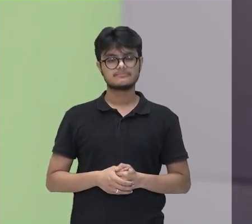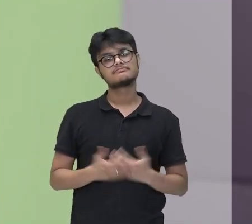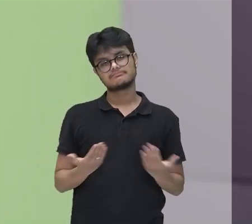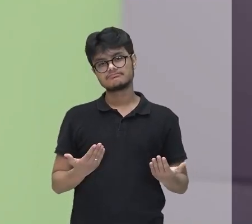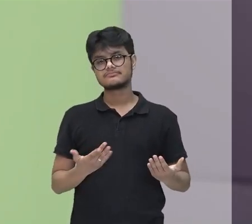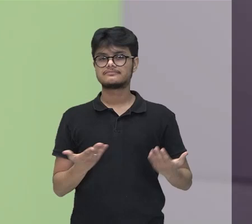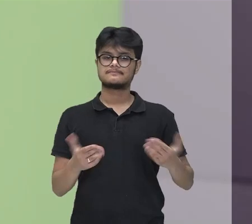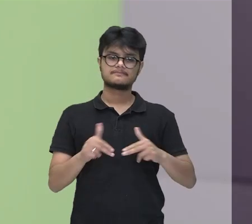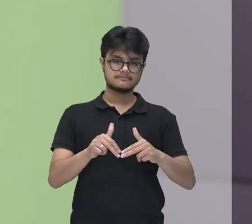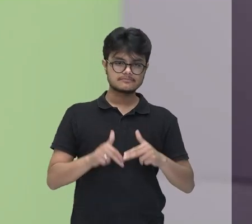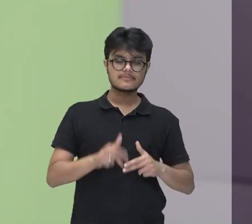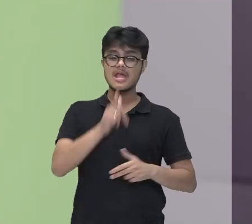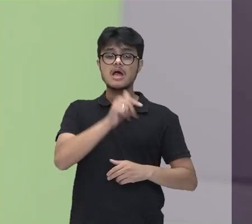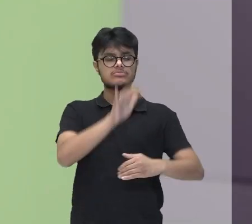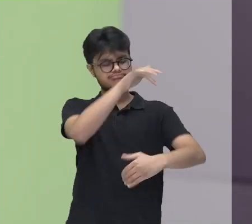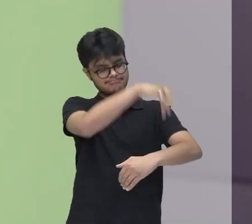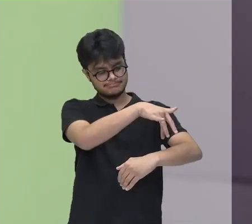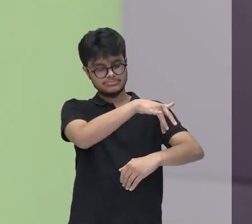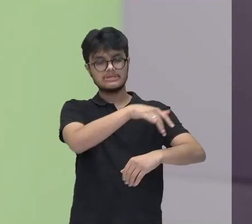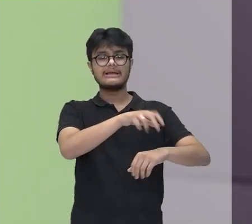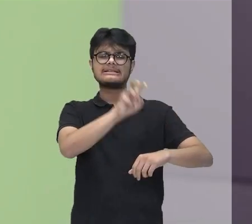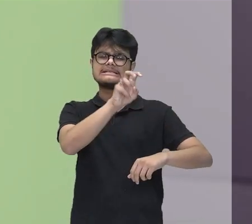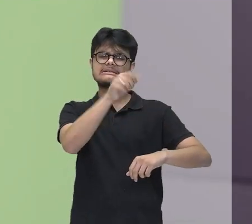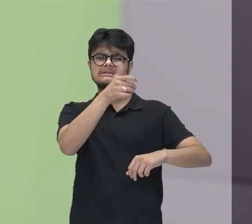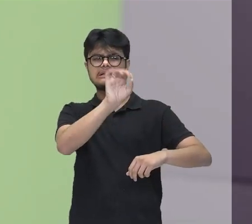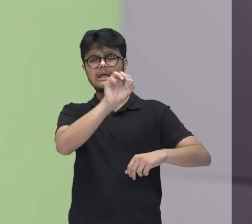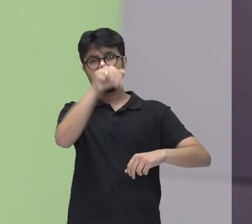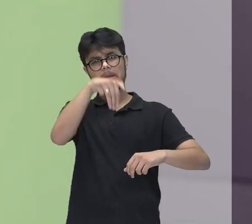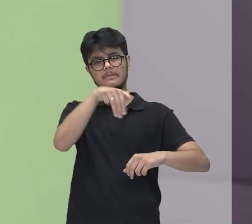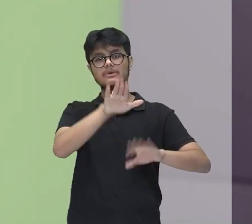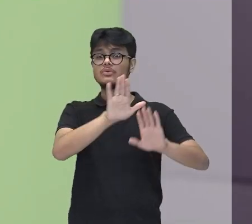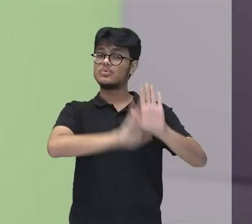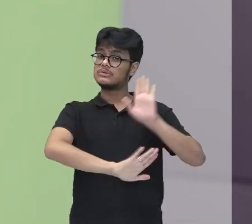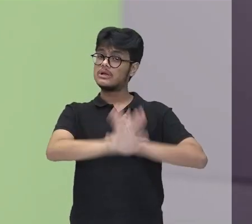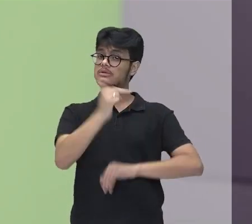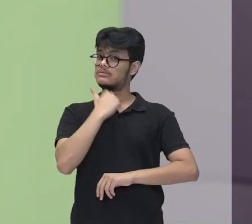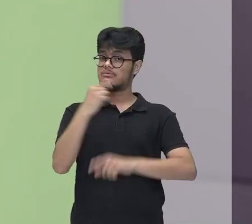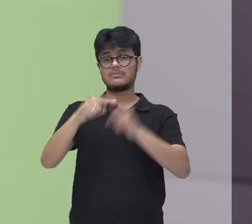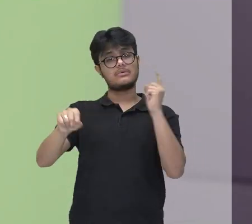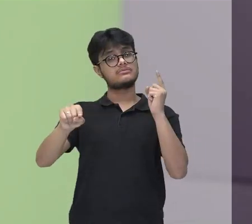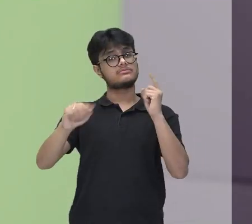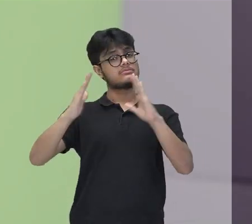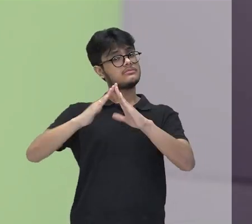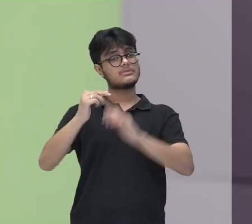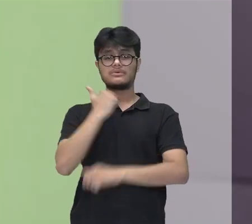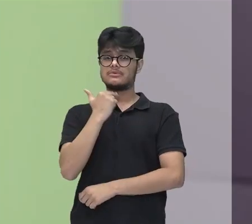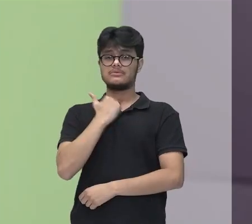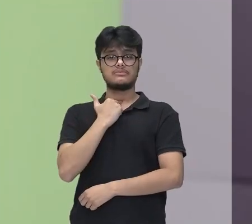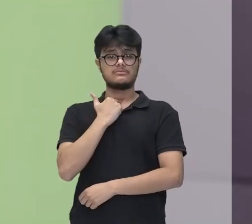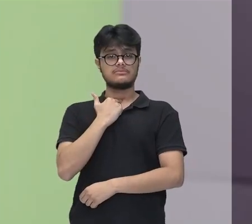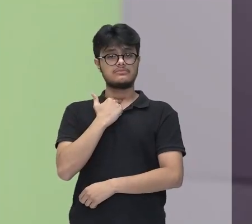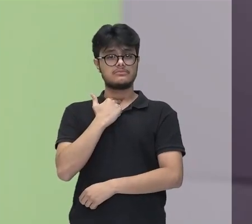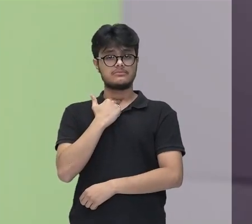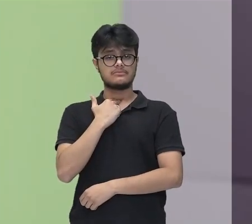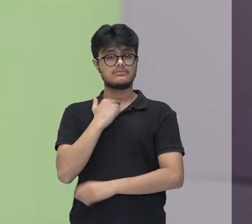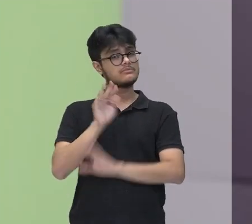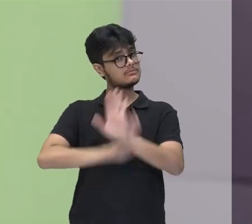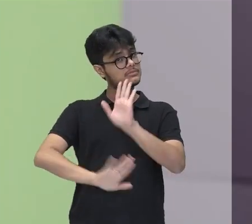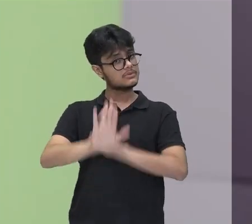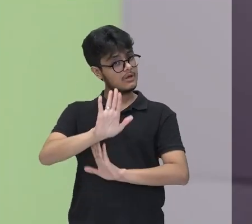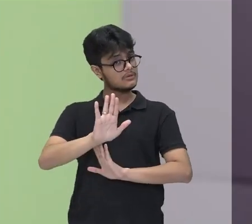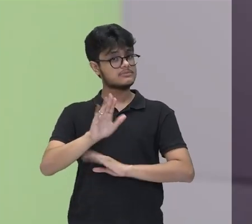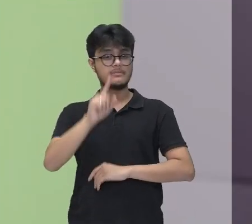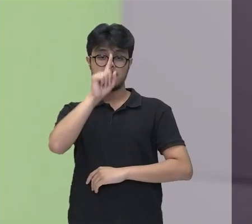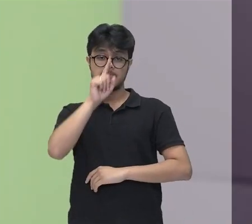dessa água, né? Dentro da panela, e muito cuidado, não faça isso na sua casa para não ter nenhum problema, né? Nenhum